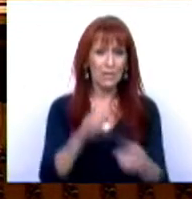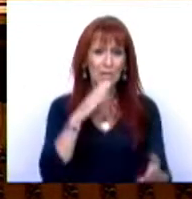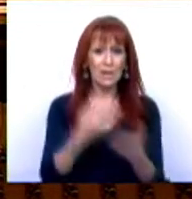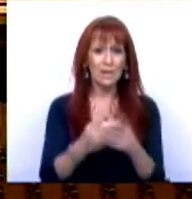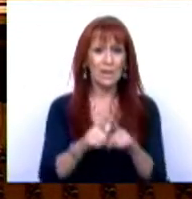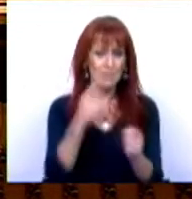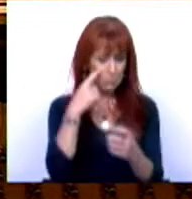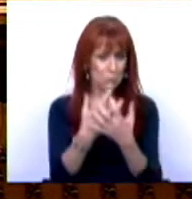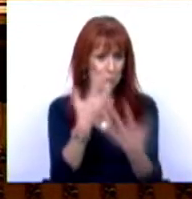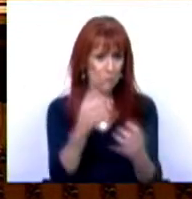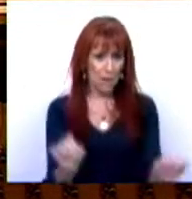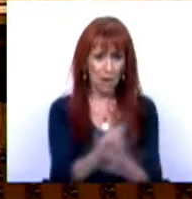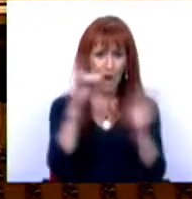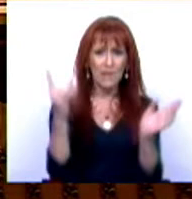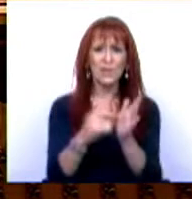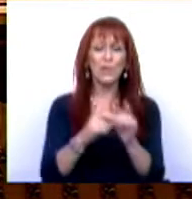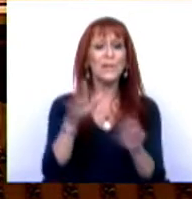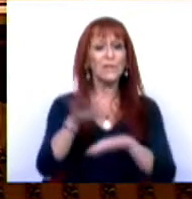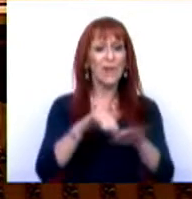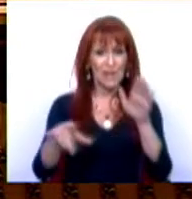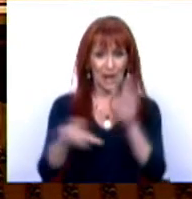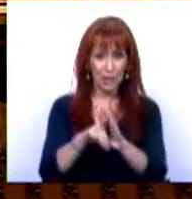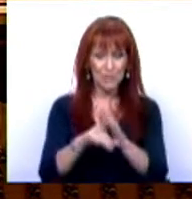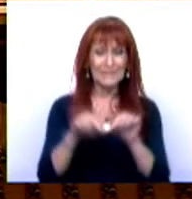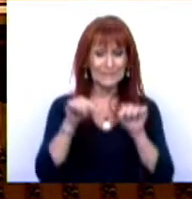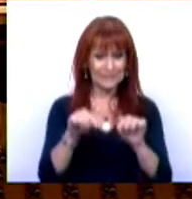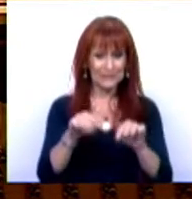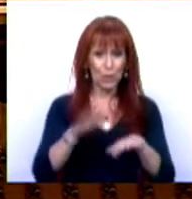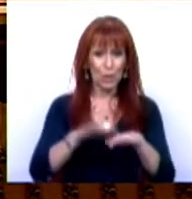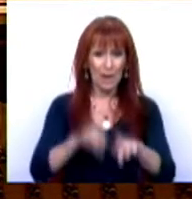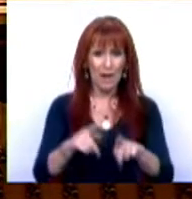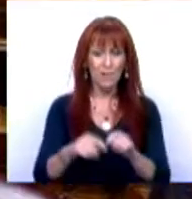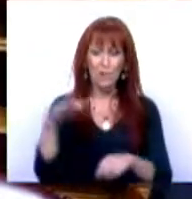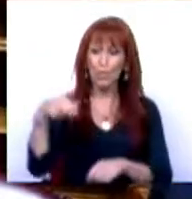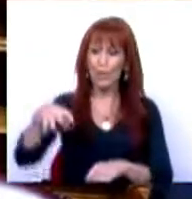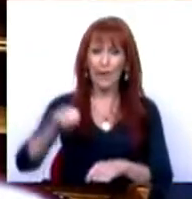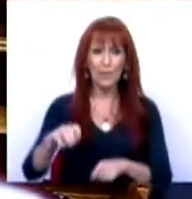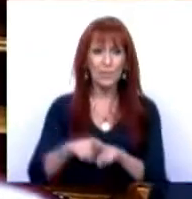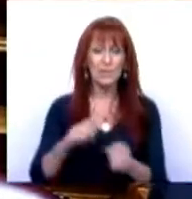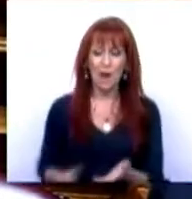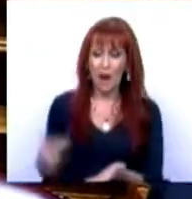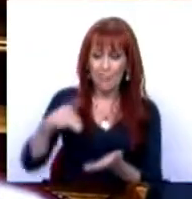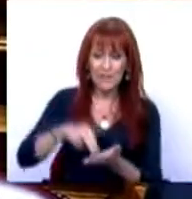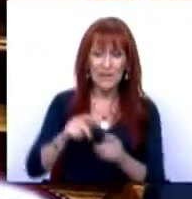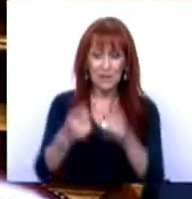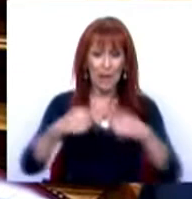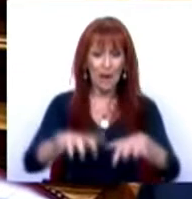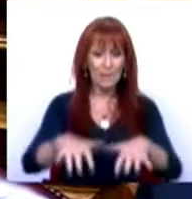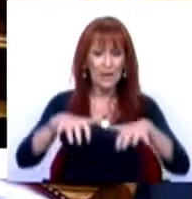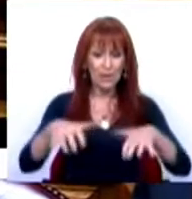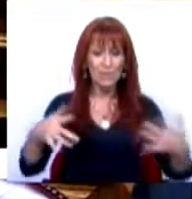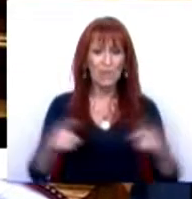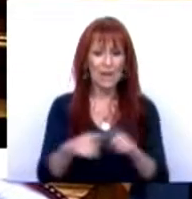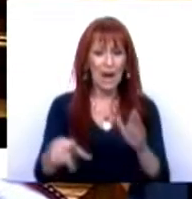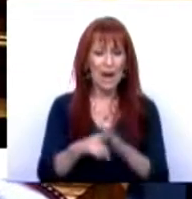à evidência a necessidade de legislar. E foi nesse sentido que o Partido Socialista se apresentou neste plenário com